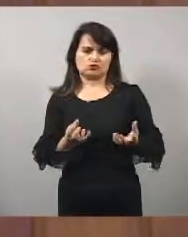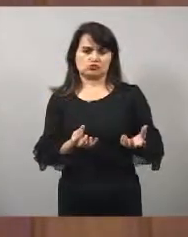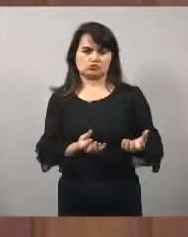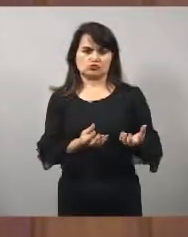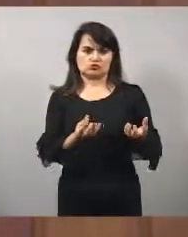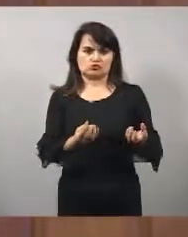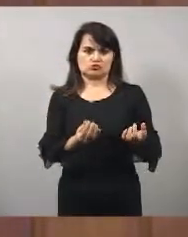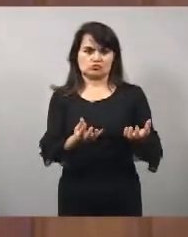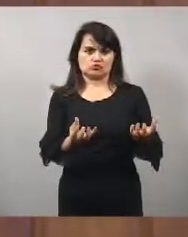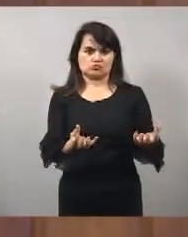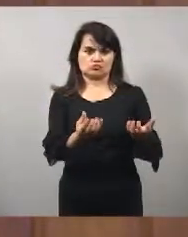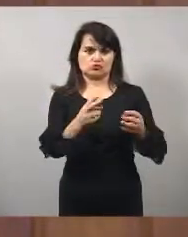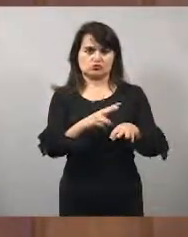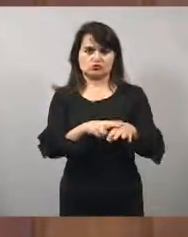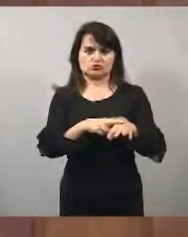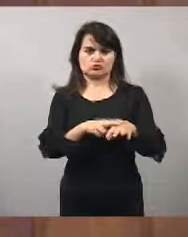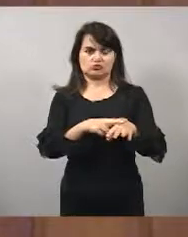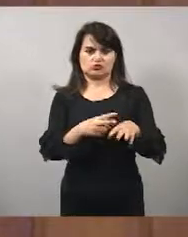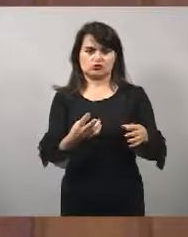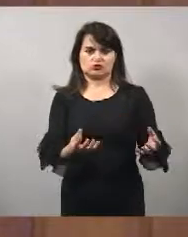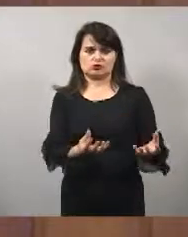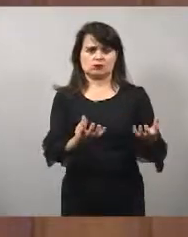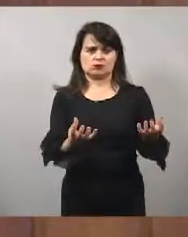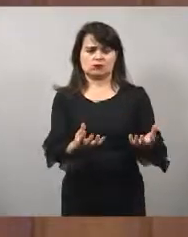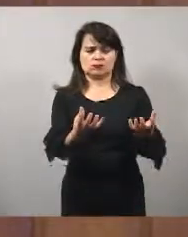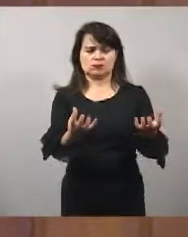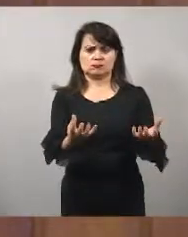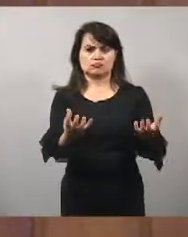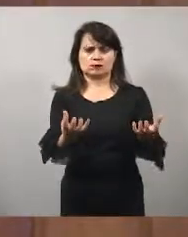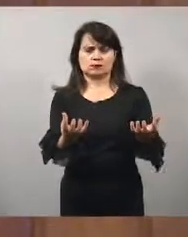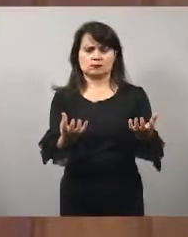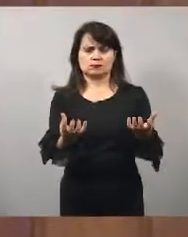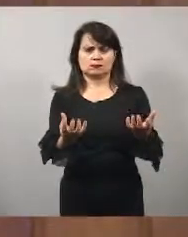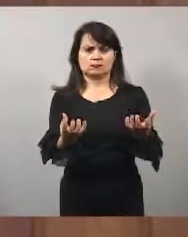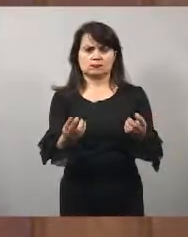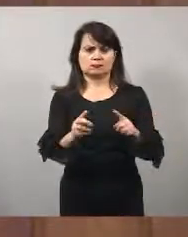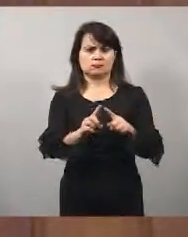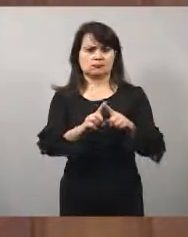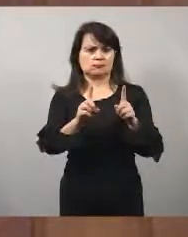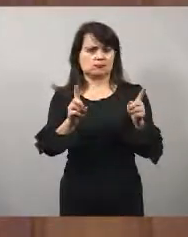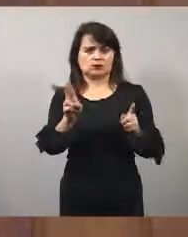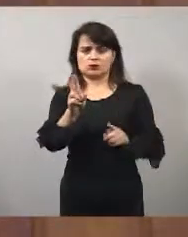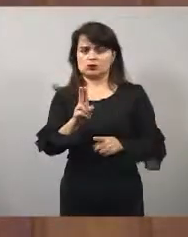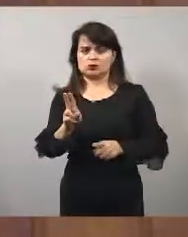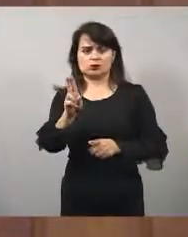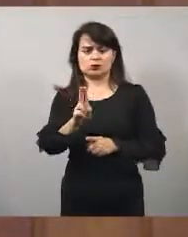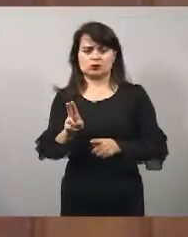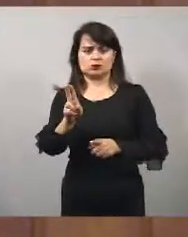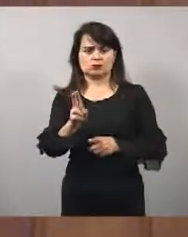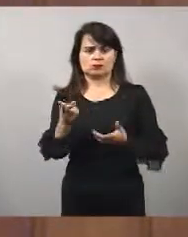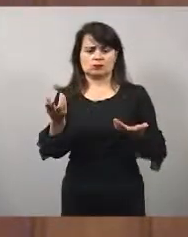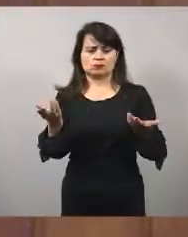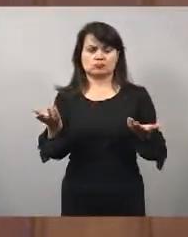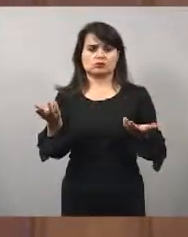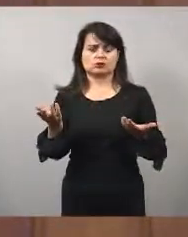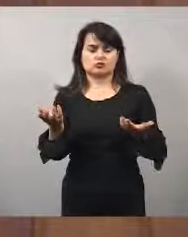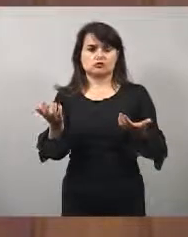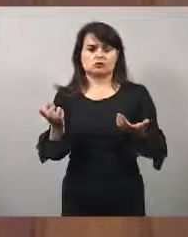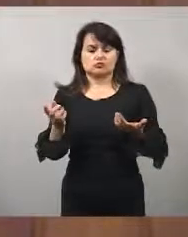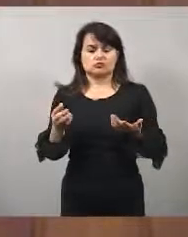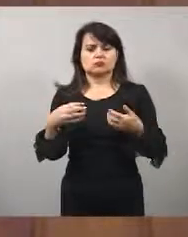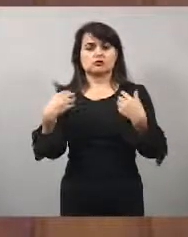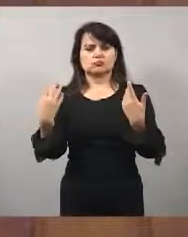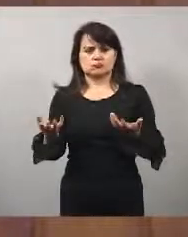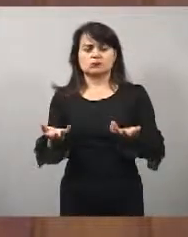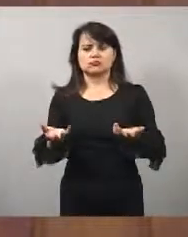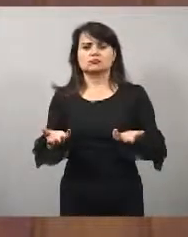ali, sem utilidade nenhuma àquela população. Então, eu venho requerer aí do prefeito